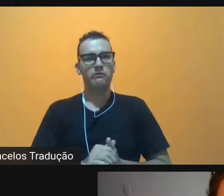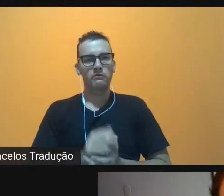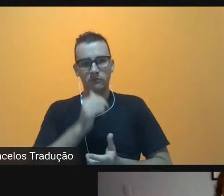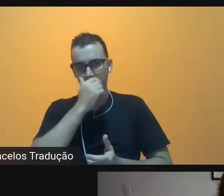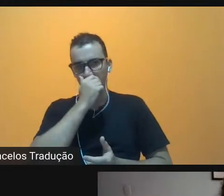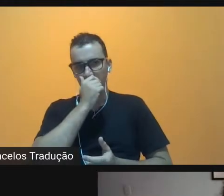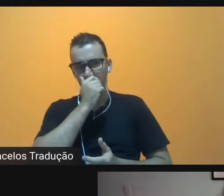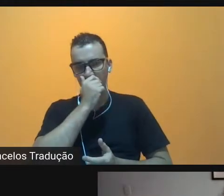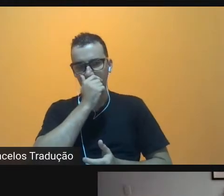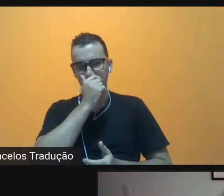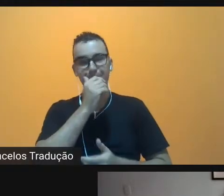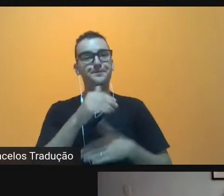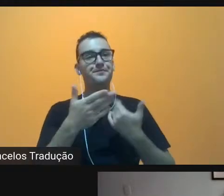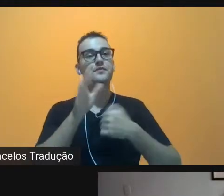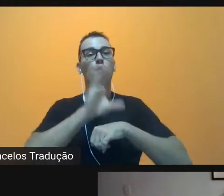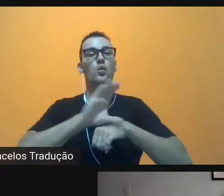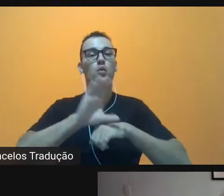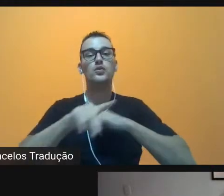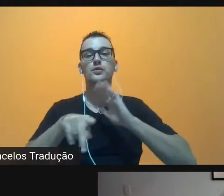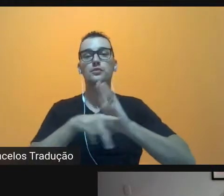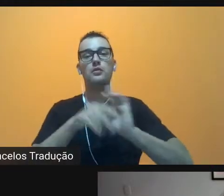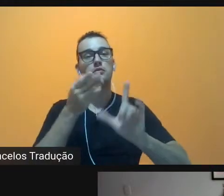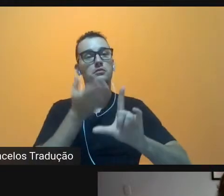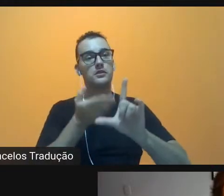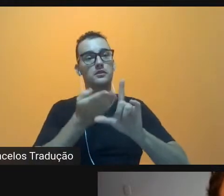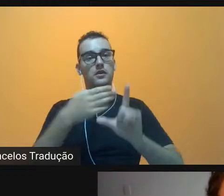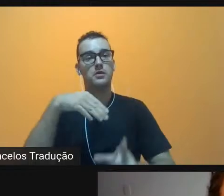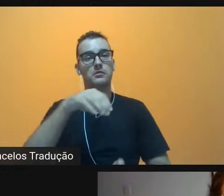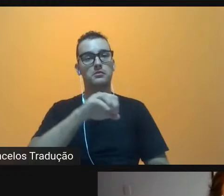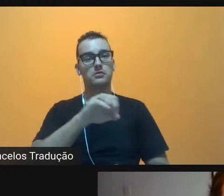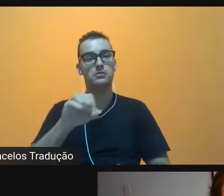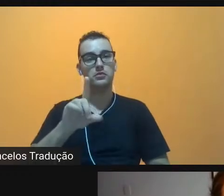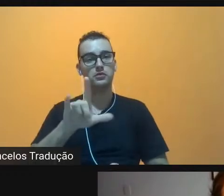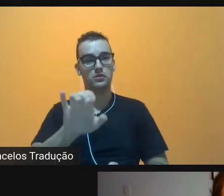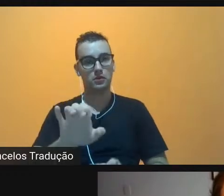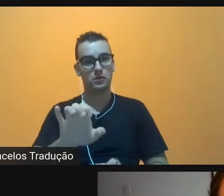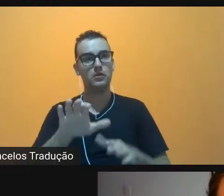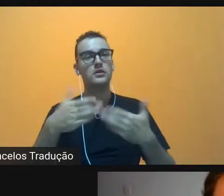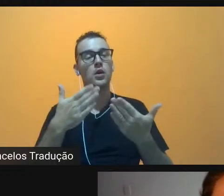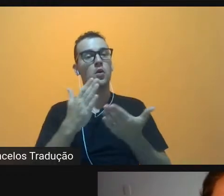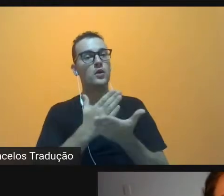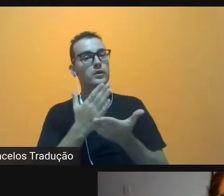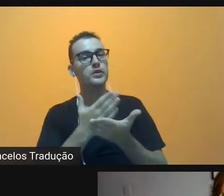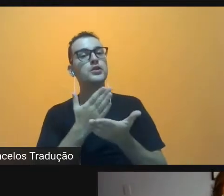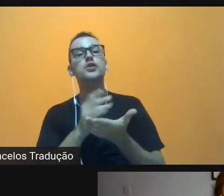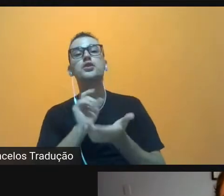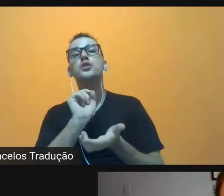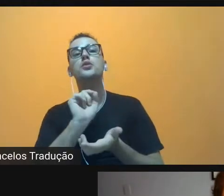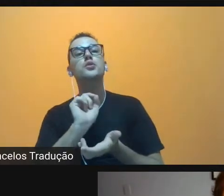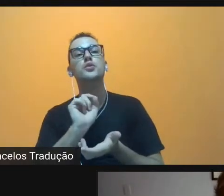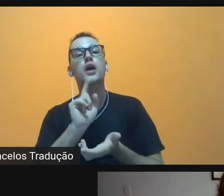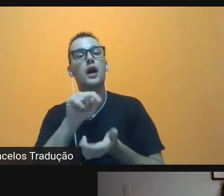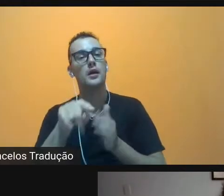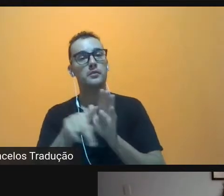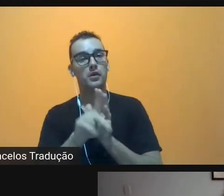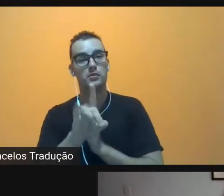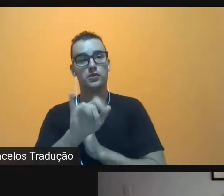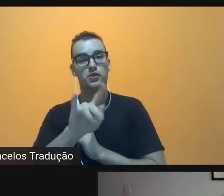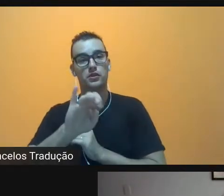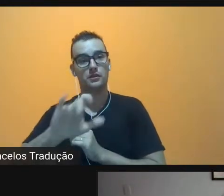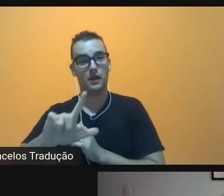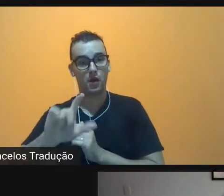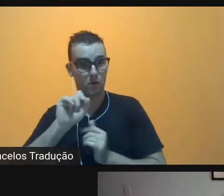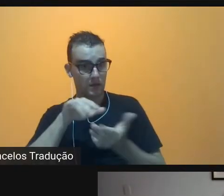o curso foi todo na plataforma Moodle, a cartilha, ela foi desenvolvida de forma digital, não existe o